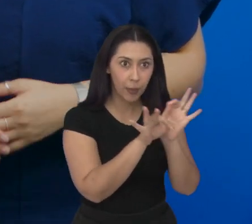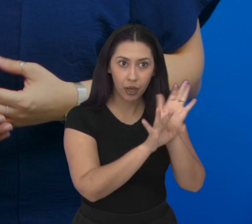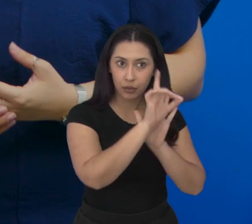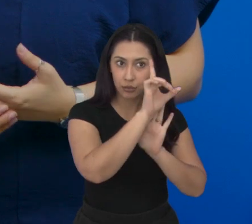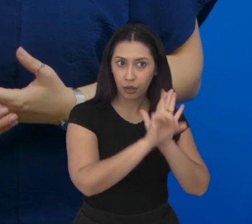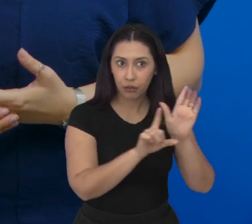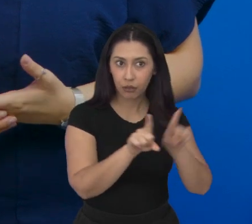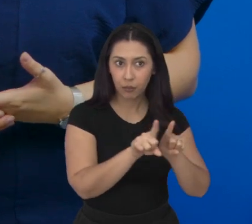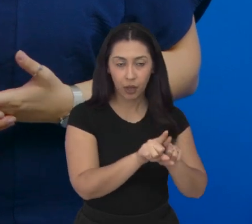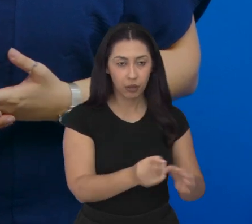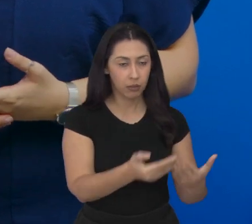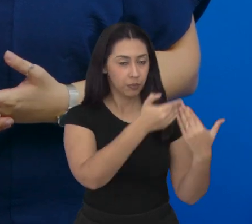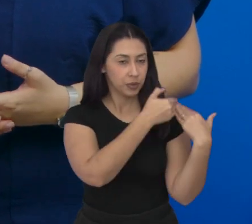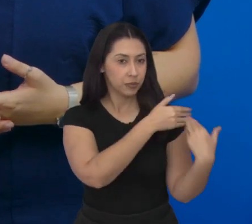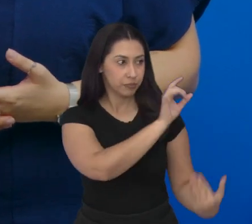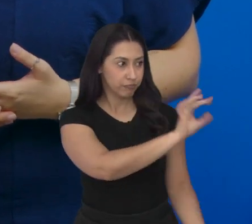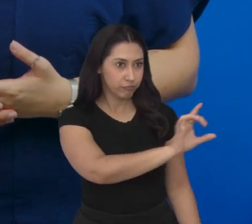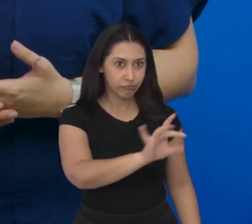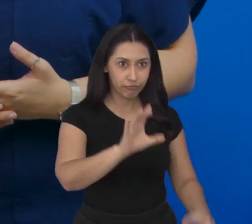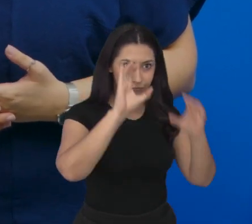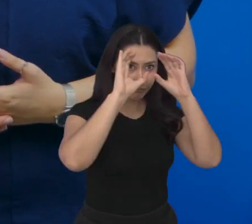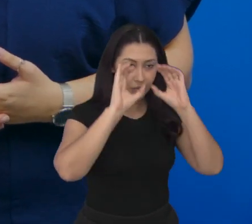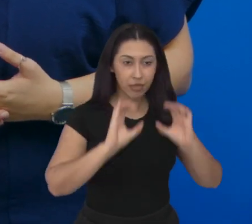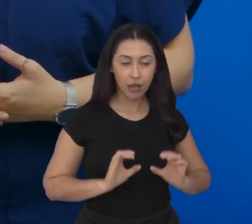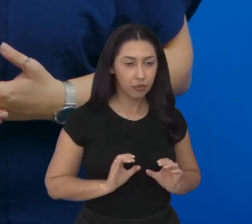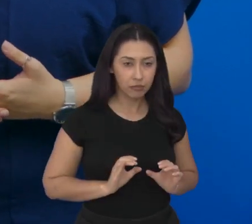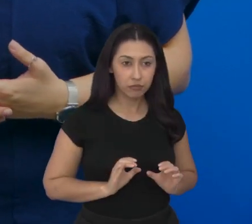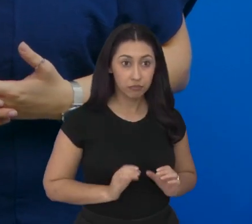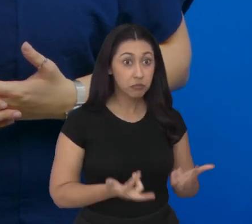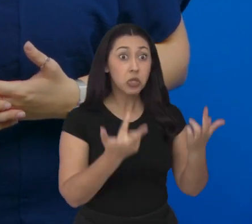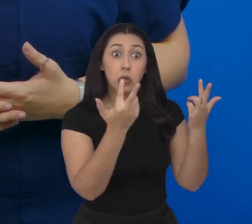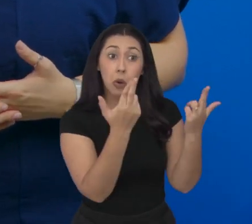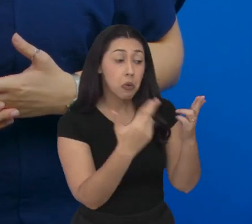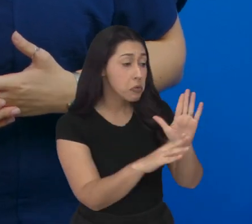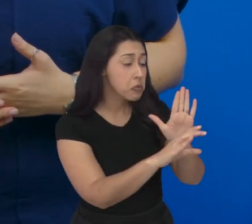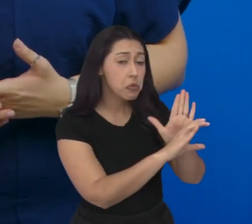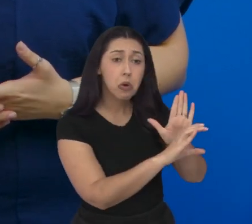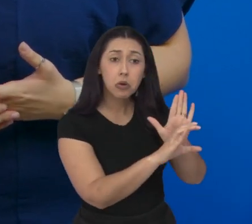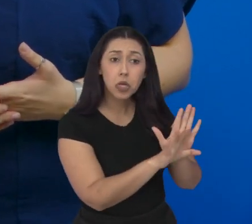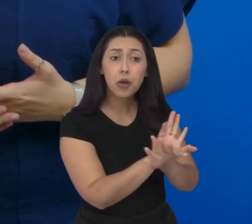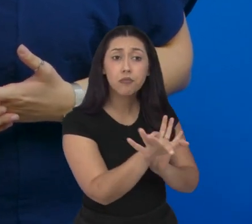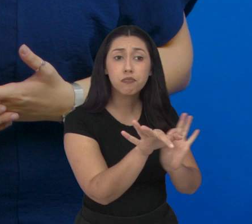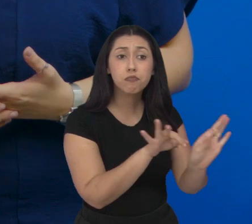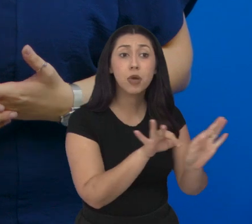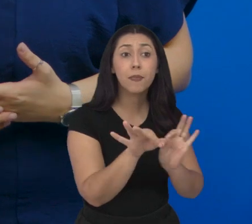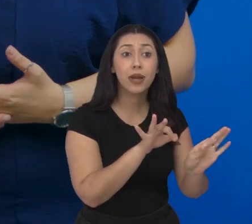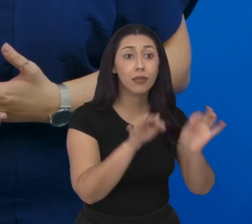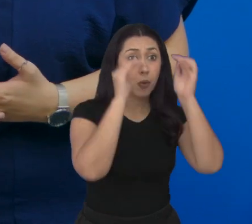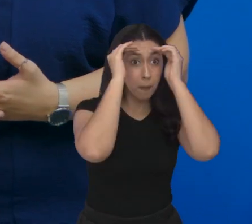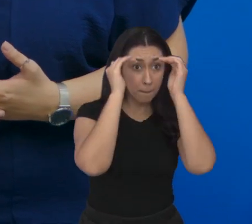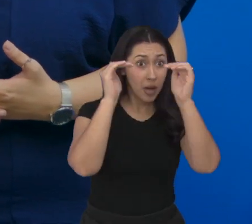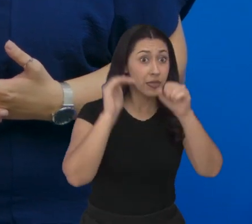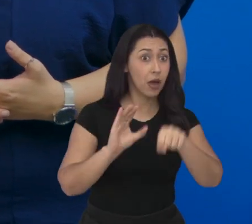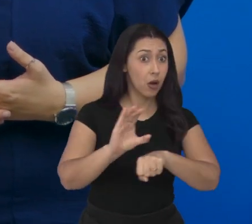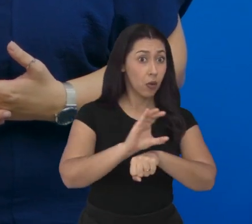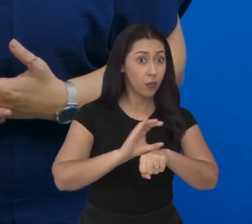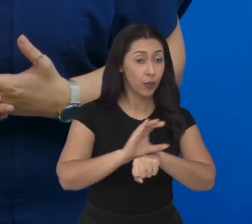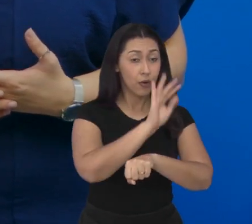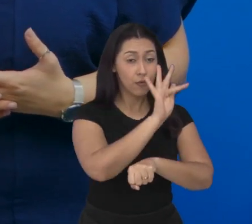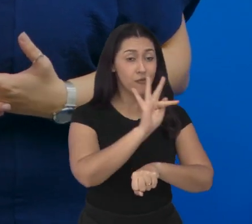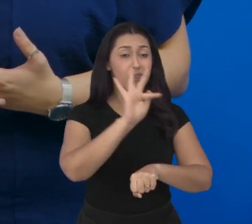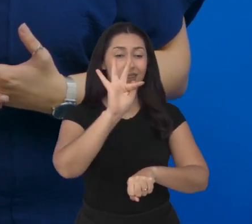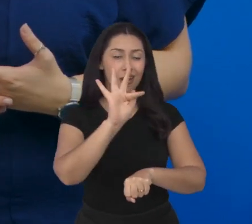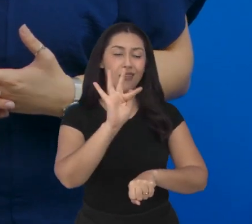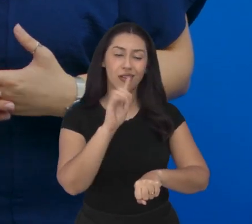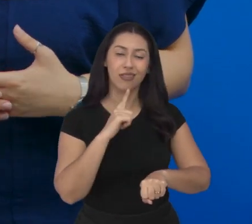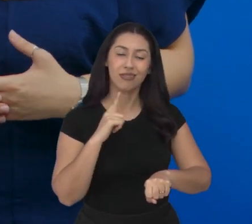estabelecem direitos e deveres de cada cidadão. Como todos os outros códigos, ele é instituído a partir da Constituição Federal